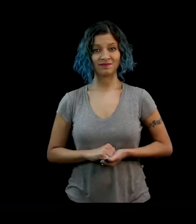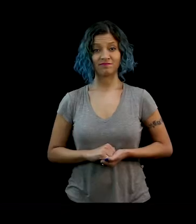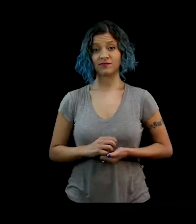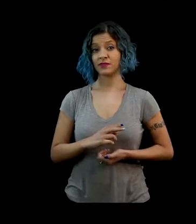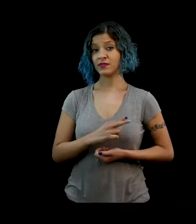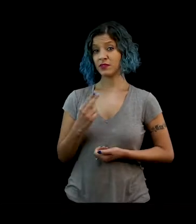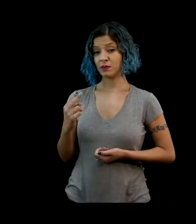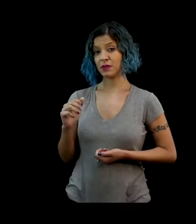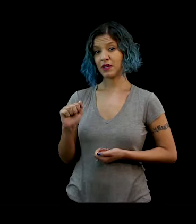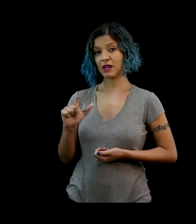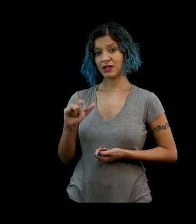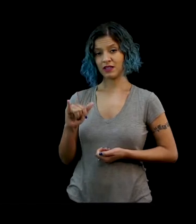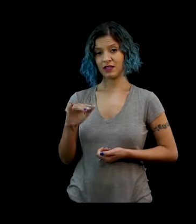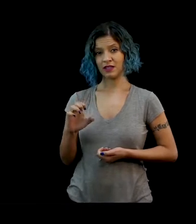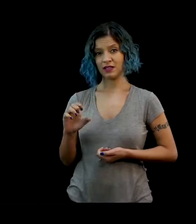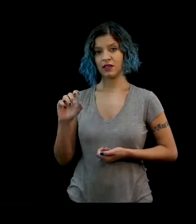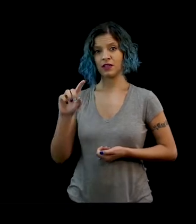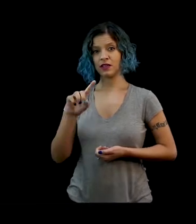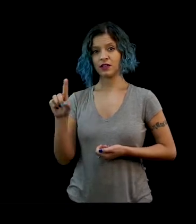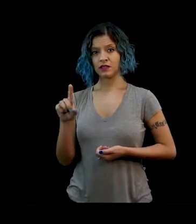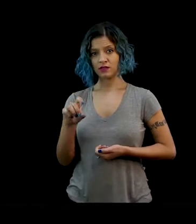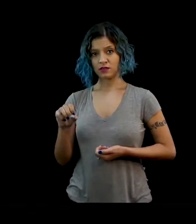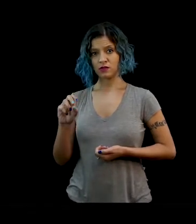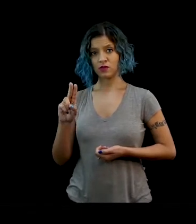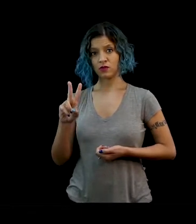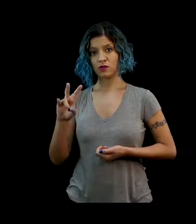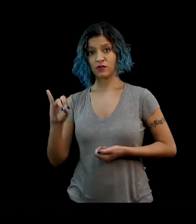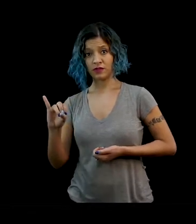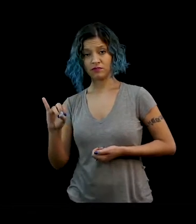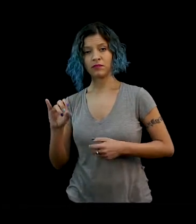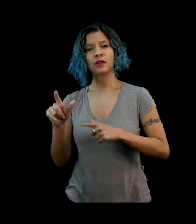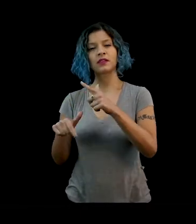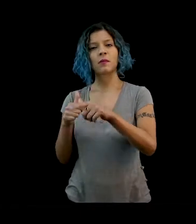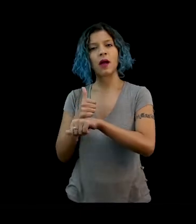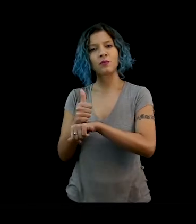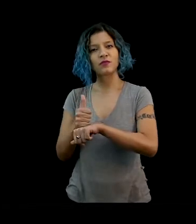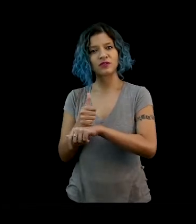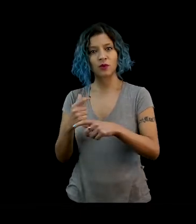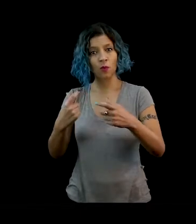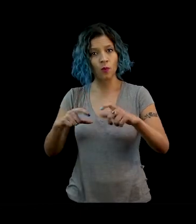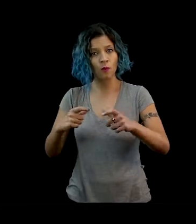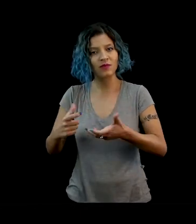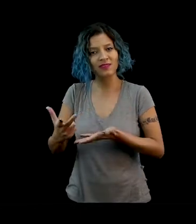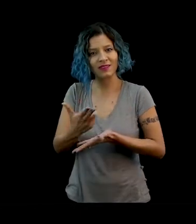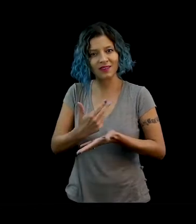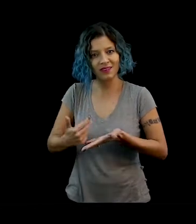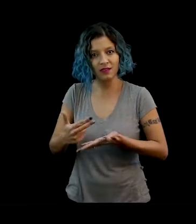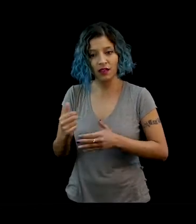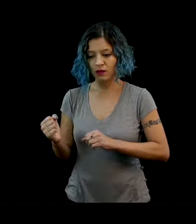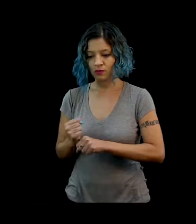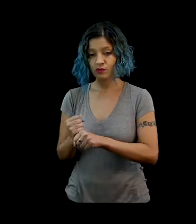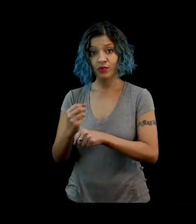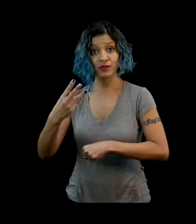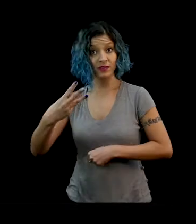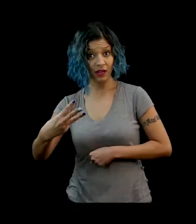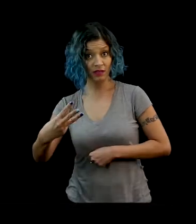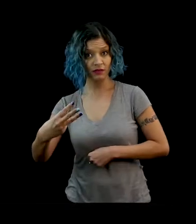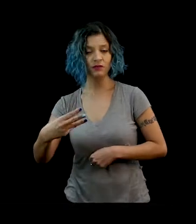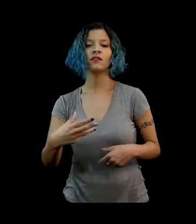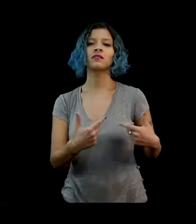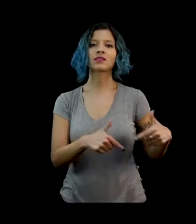o namely nisso vi eu trabalho como quadrinista faz três anos e atua também como